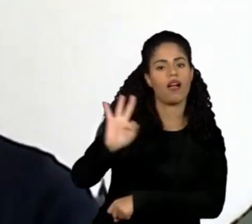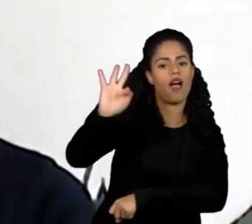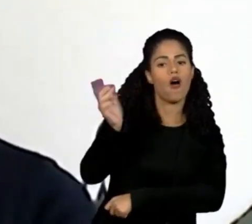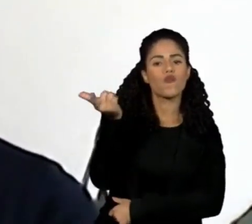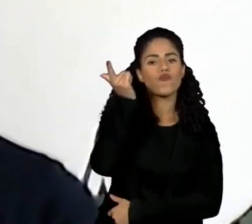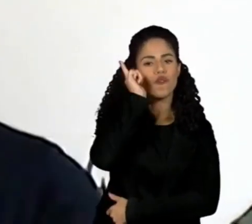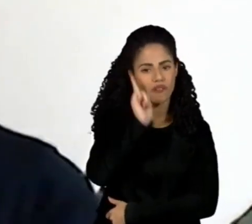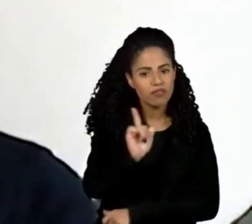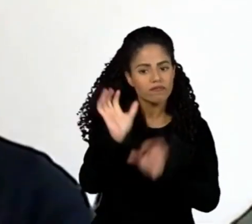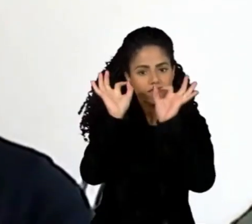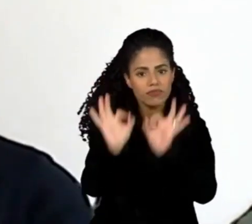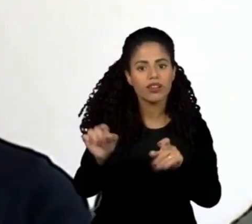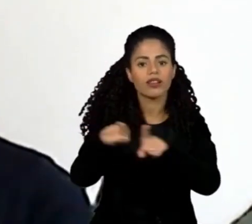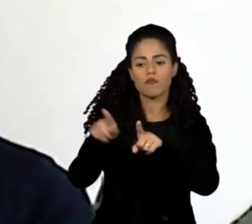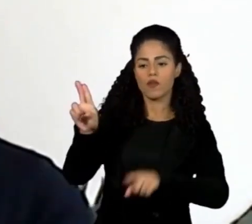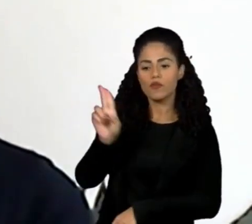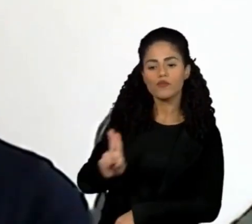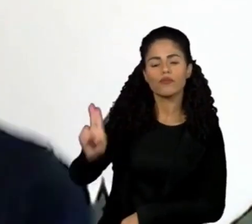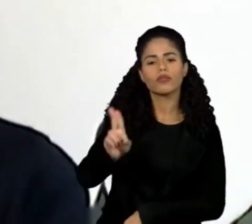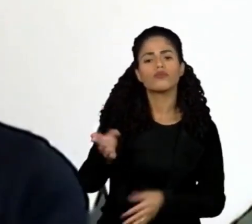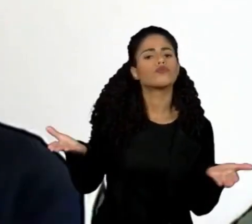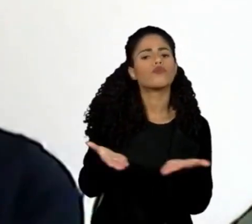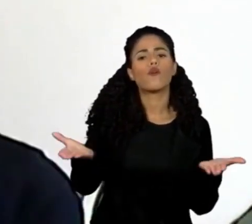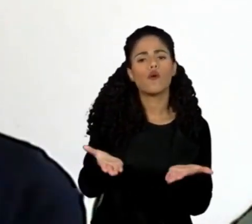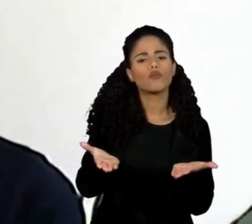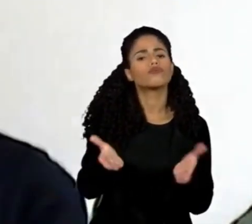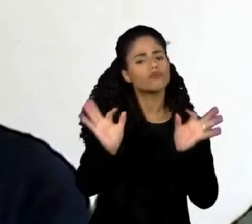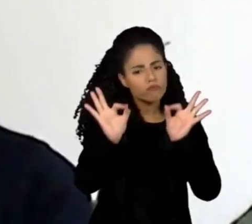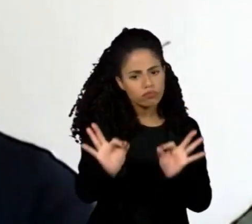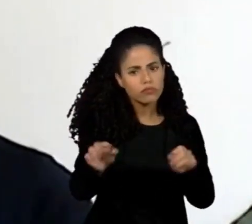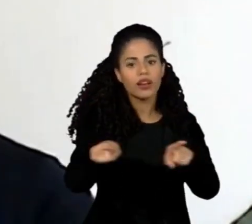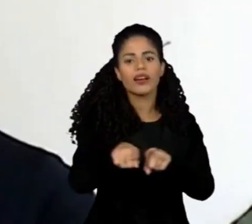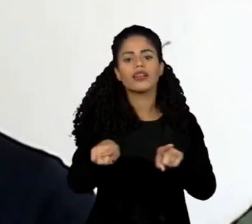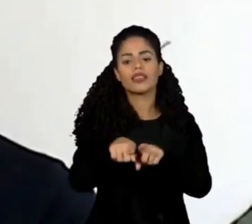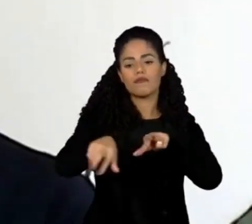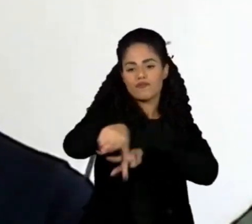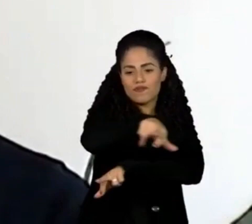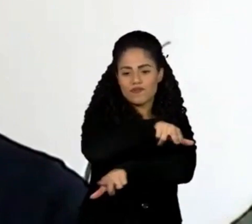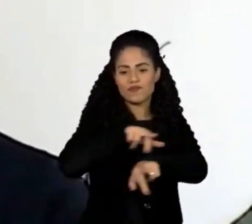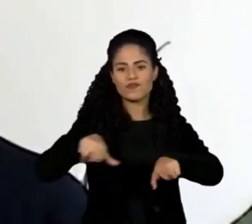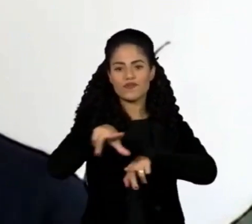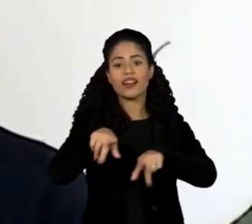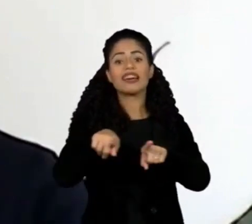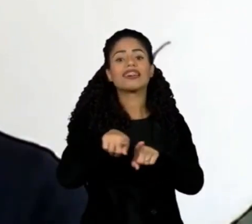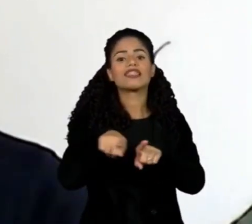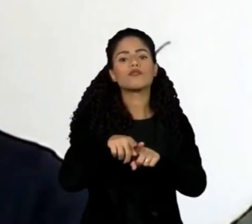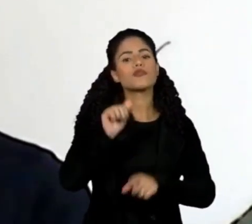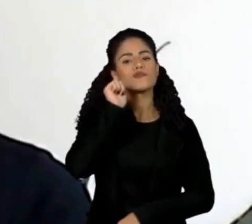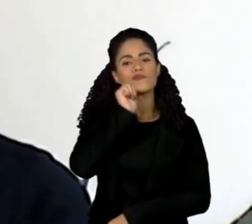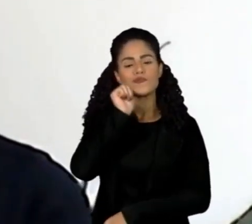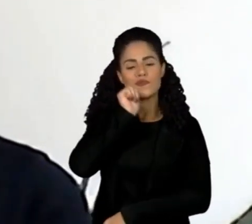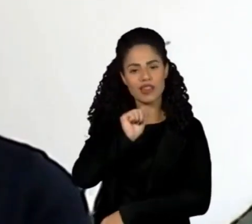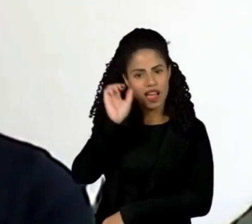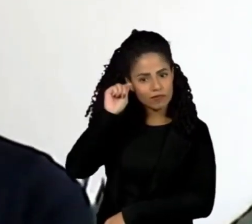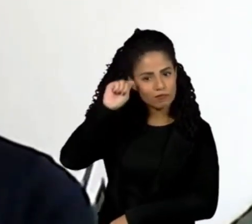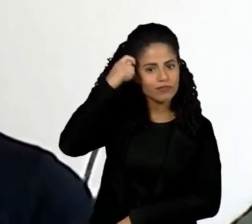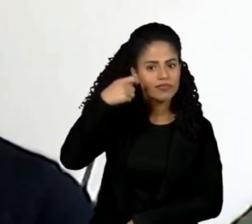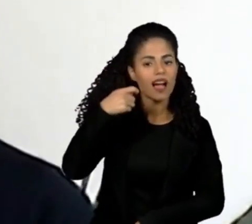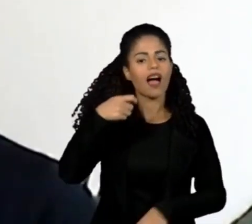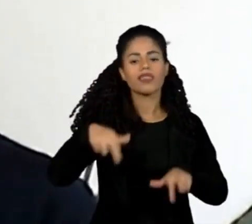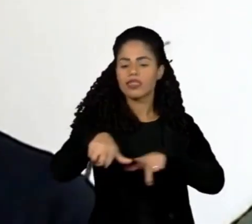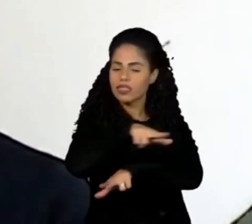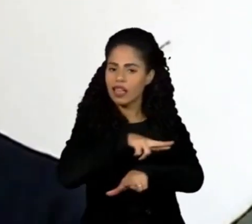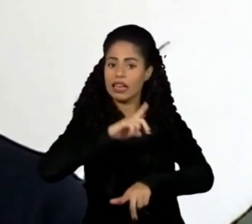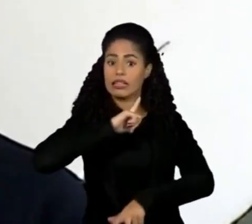né a universidade hoje tá muito mais colorida e feminina e nós não podemos perder de vista